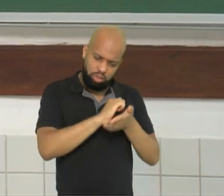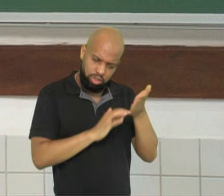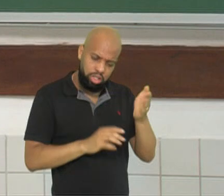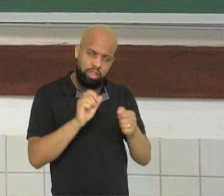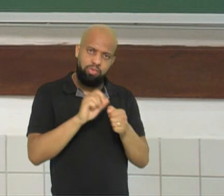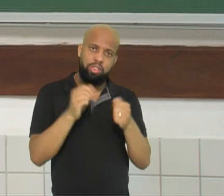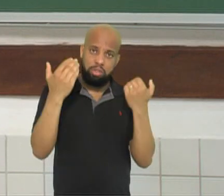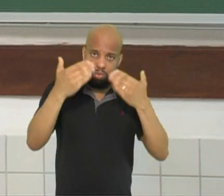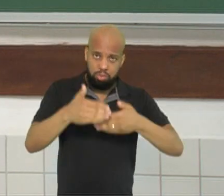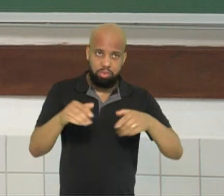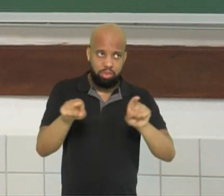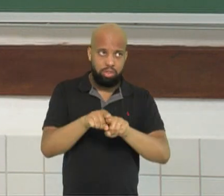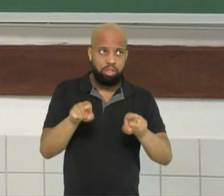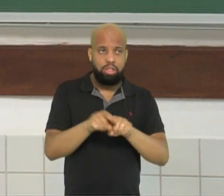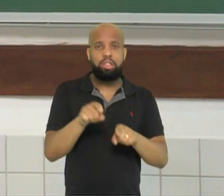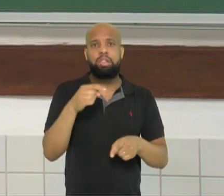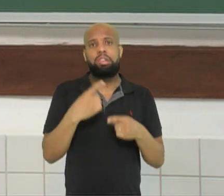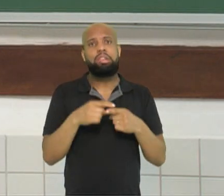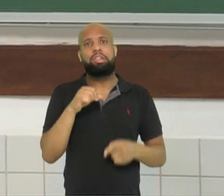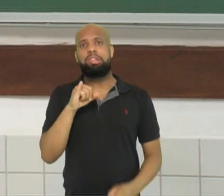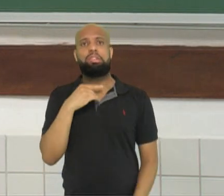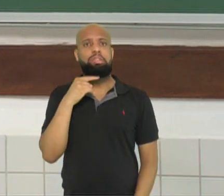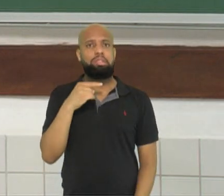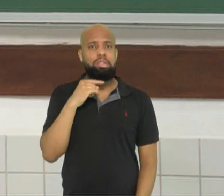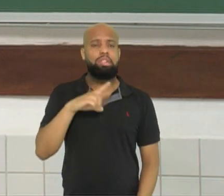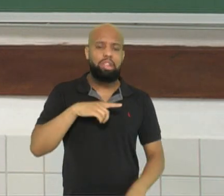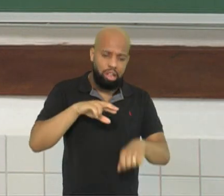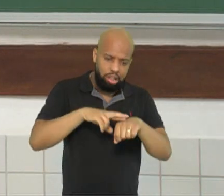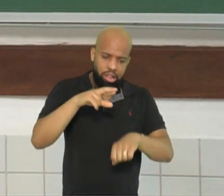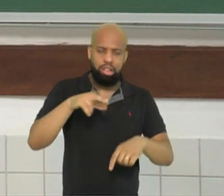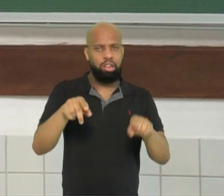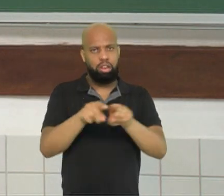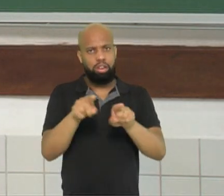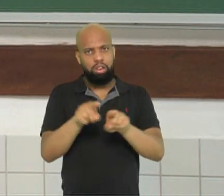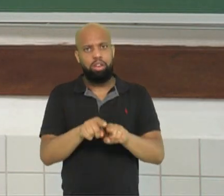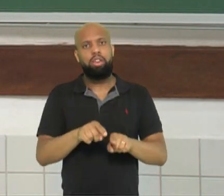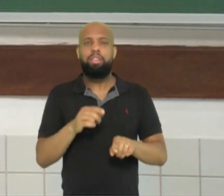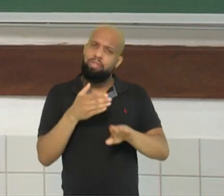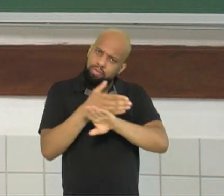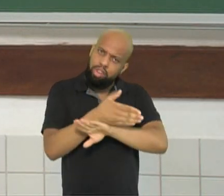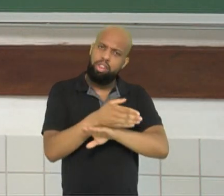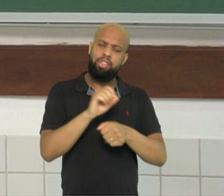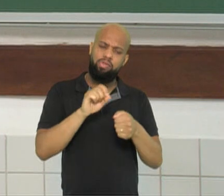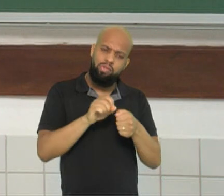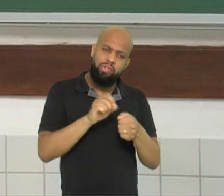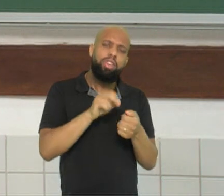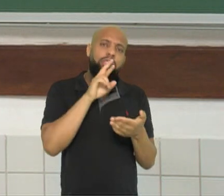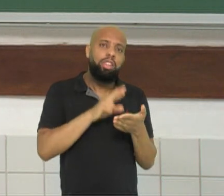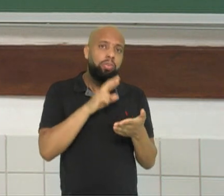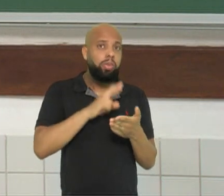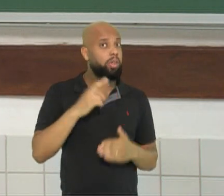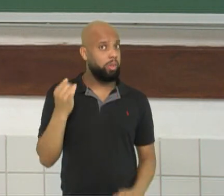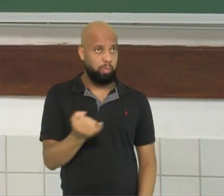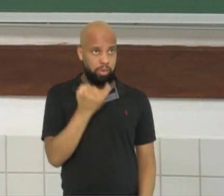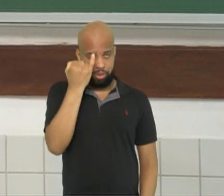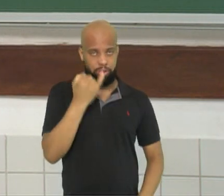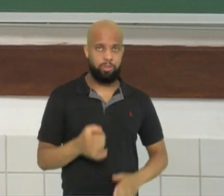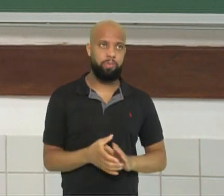as avaliações. Se não conseguir nota, vão ter recuperação, né? Então, vai lá, pessoal. Não deixem de acessar o